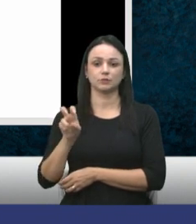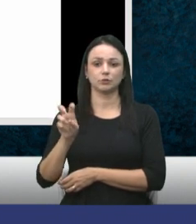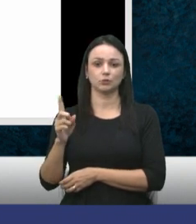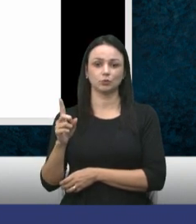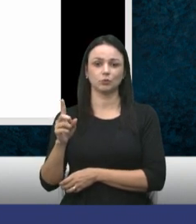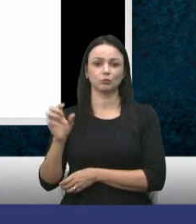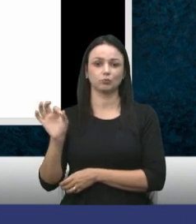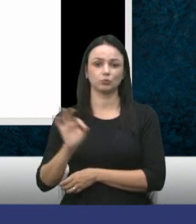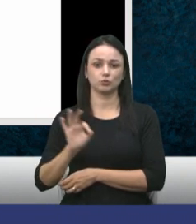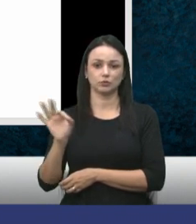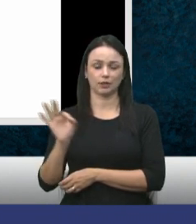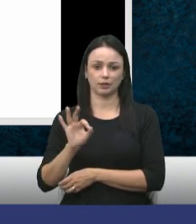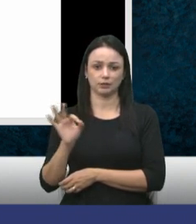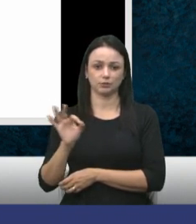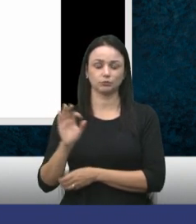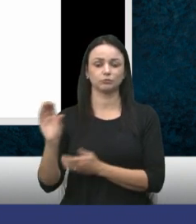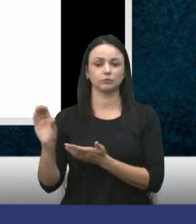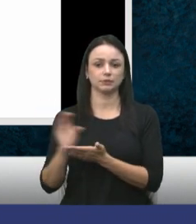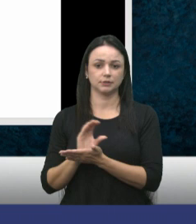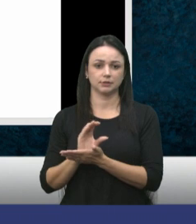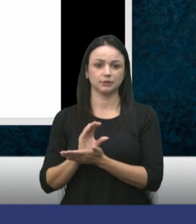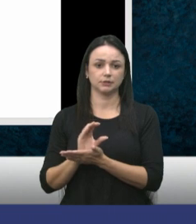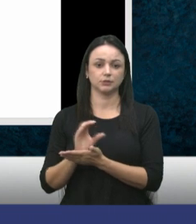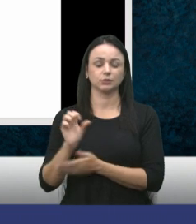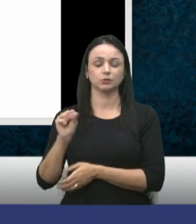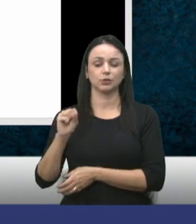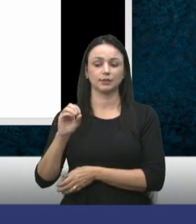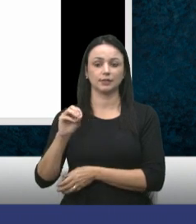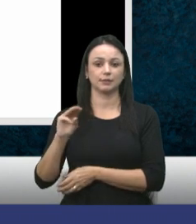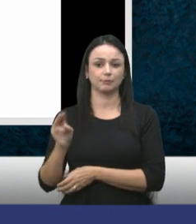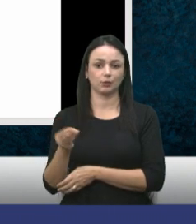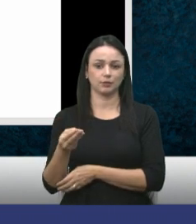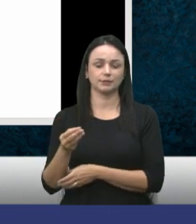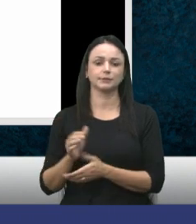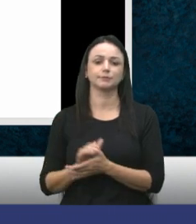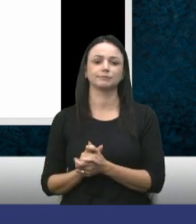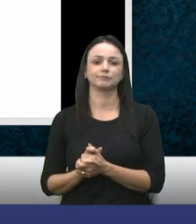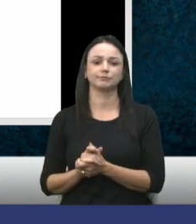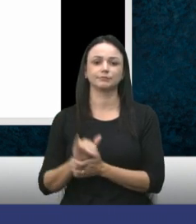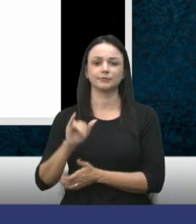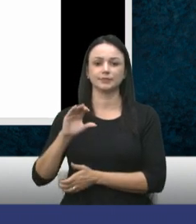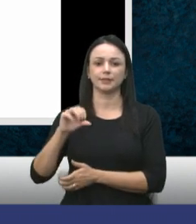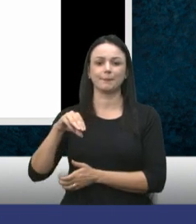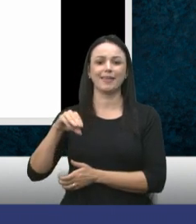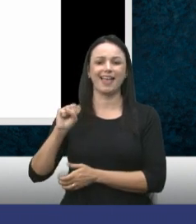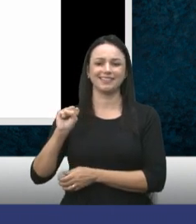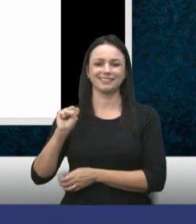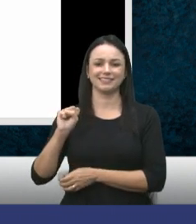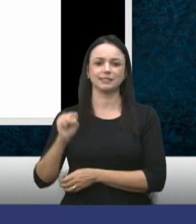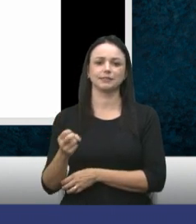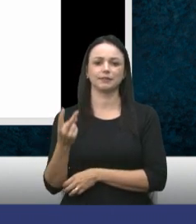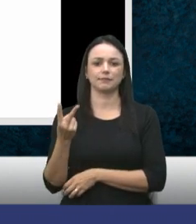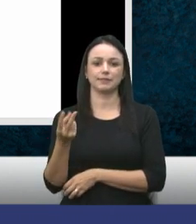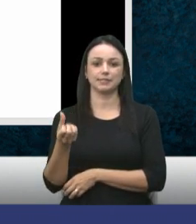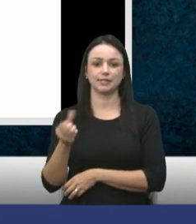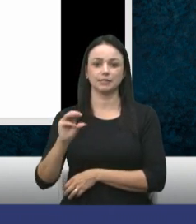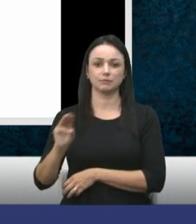36,51% da receita prevista de 80 milhões. ICMS,